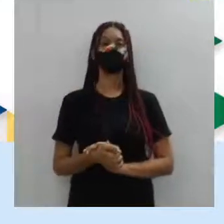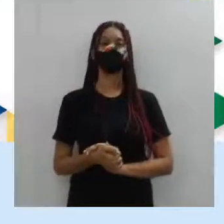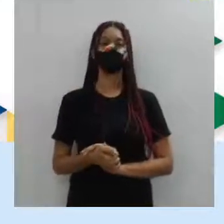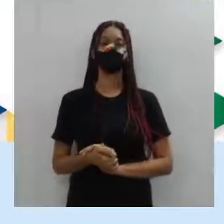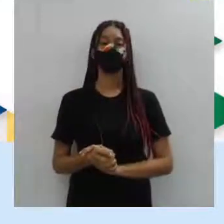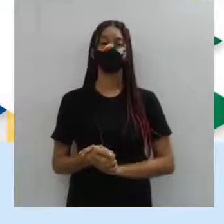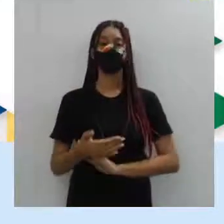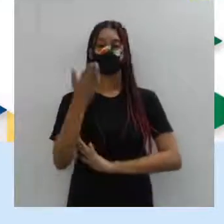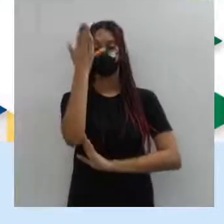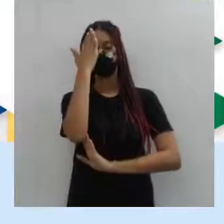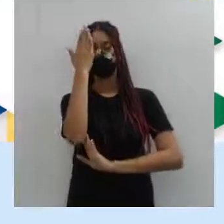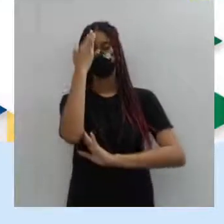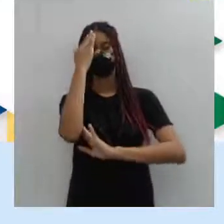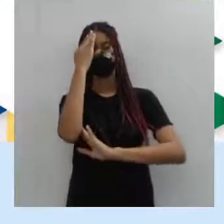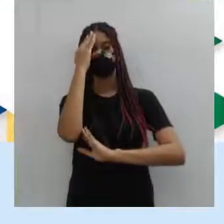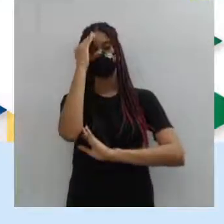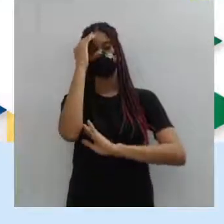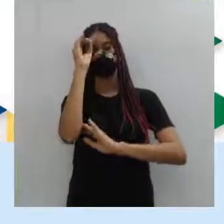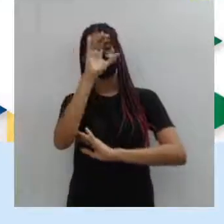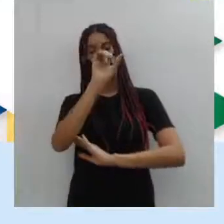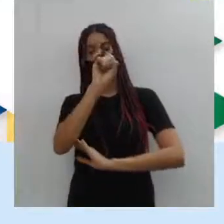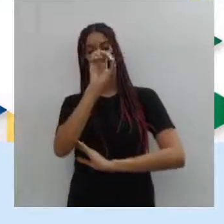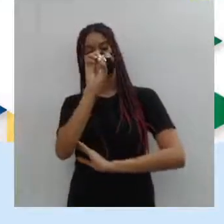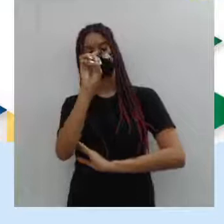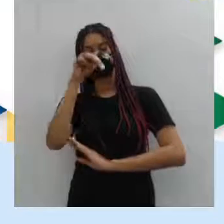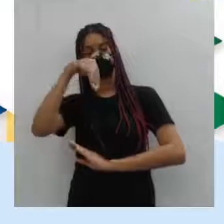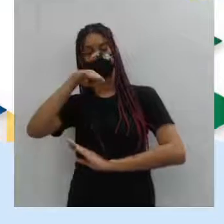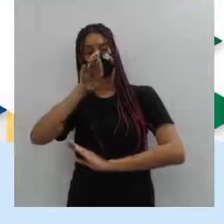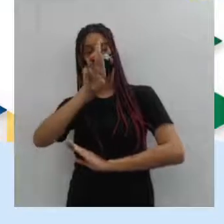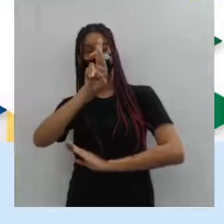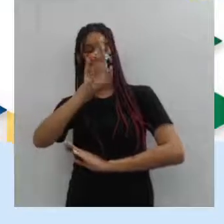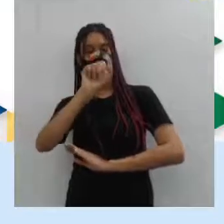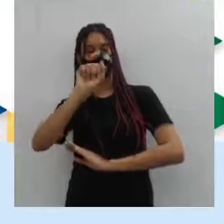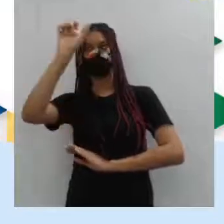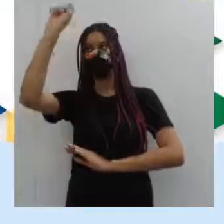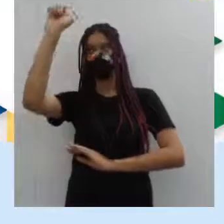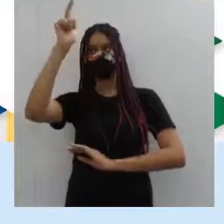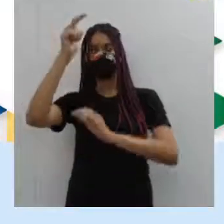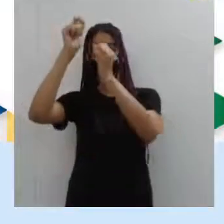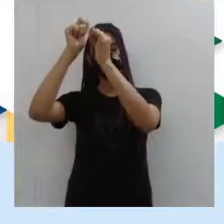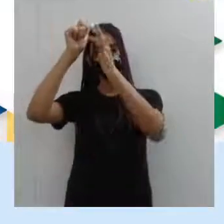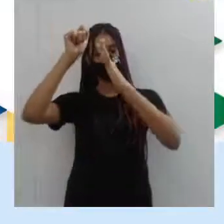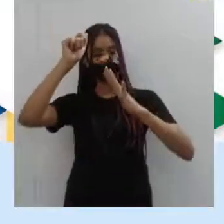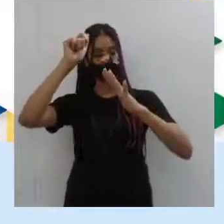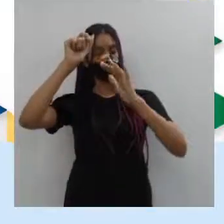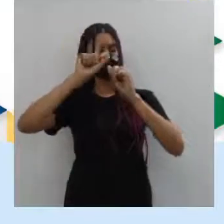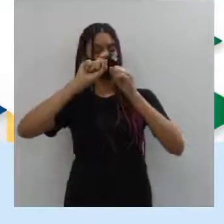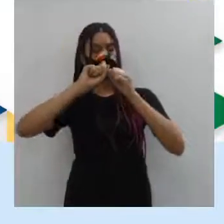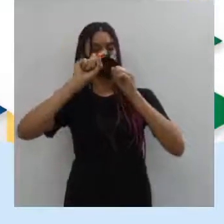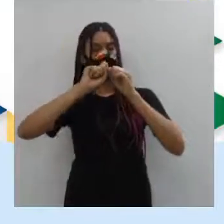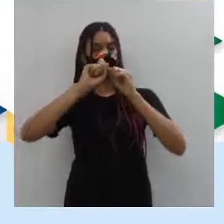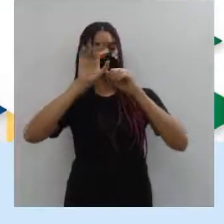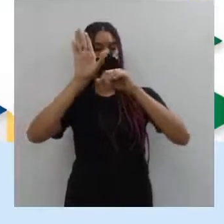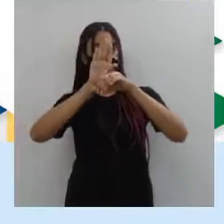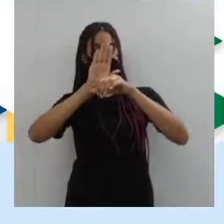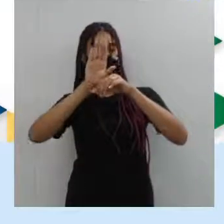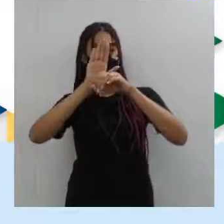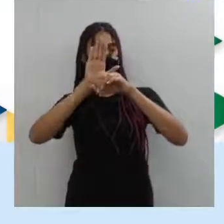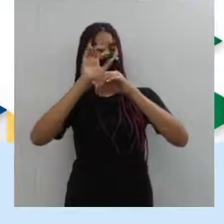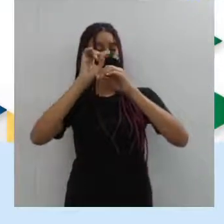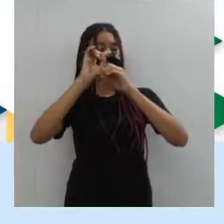da ideia da sombra em função dos raios solares, ao mesmo instante que ele fez um comparativo